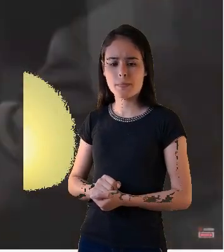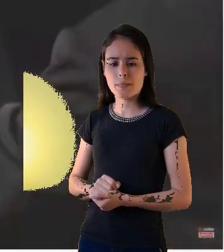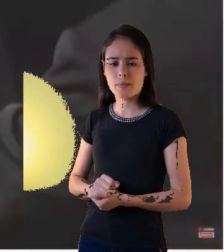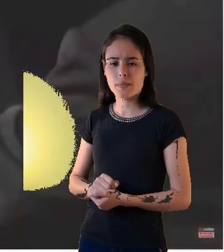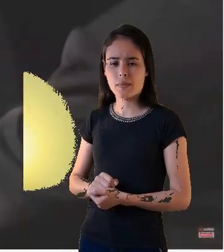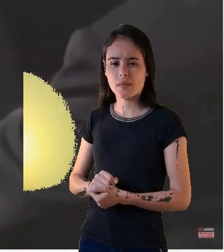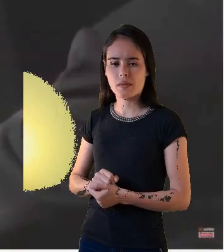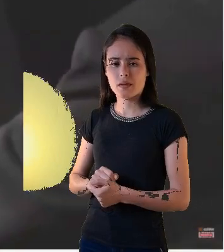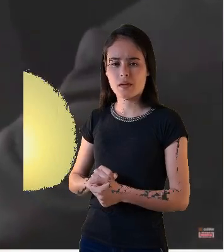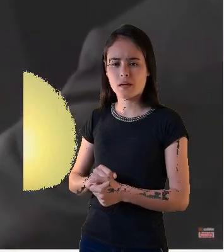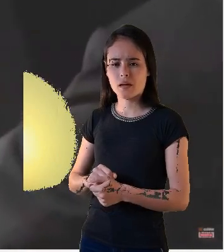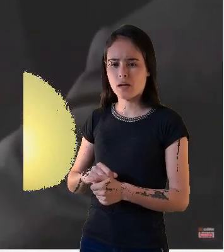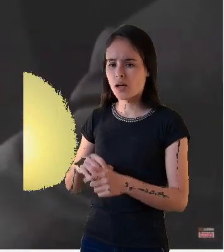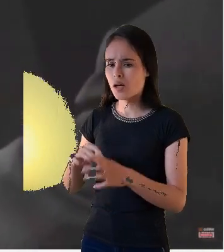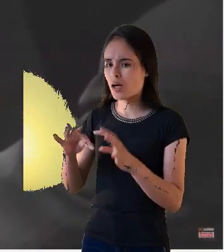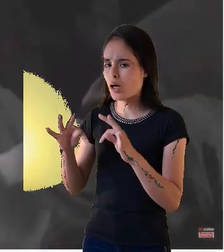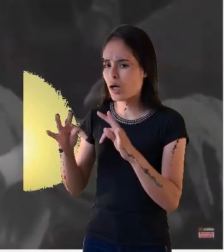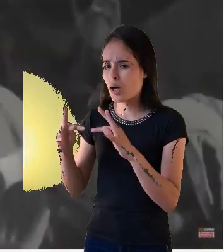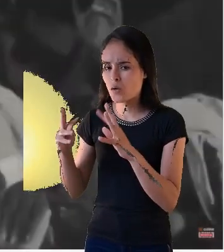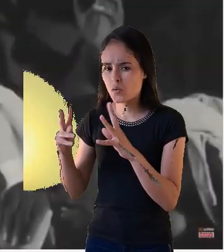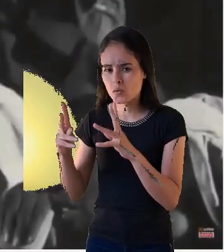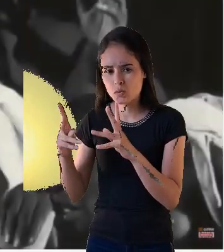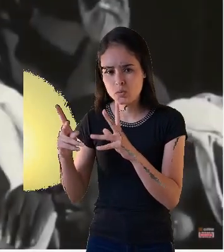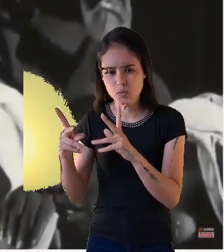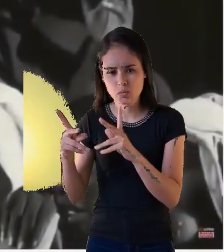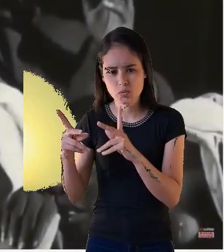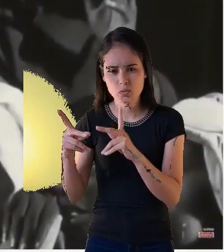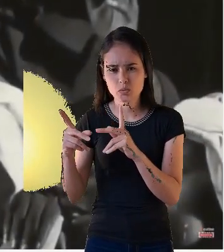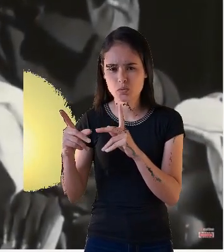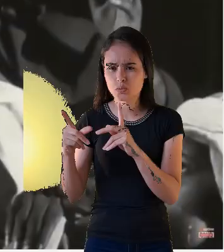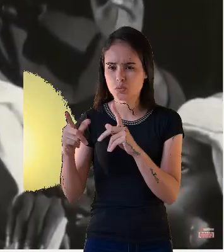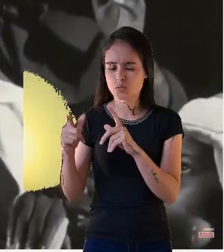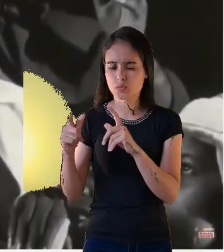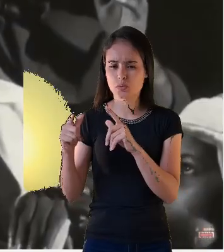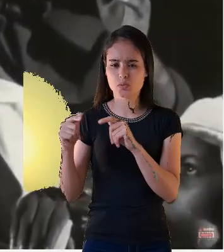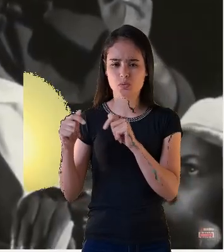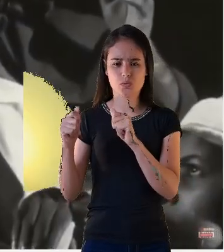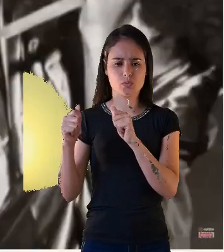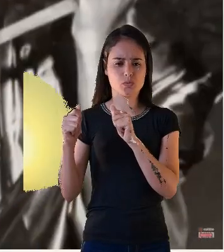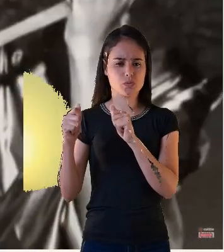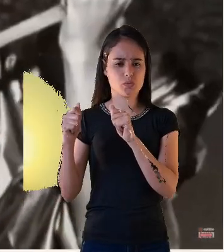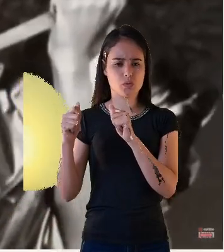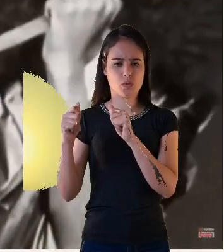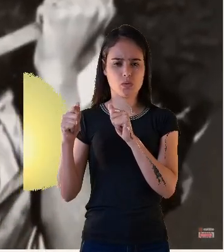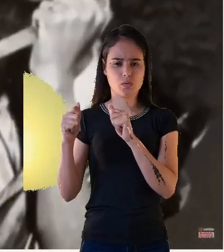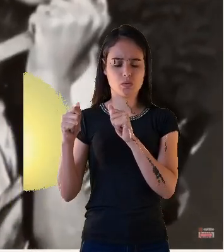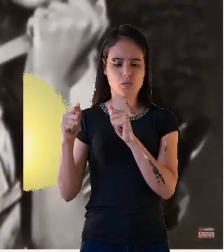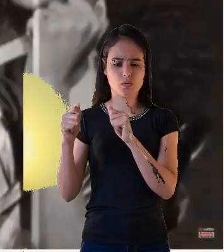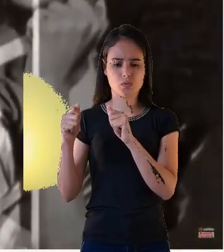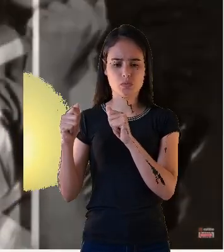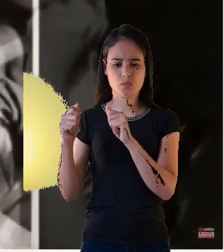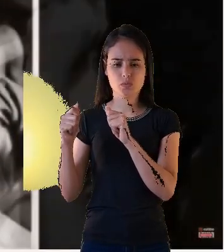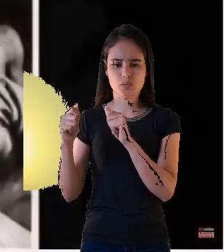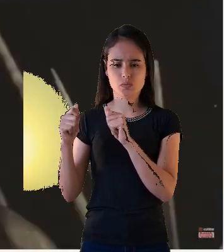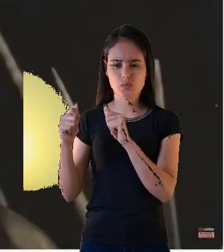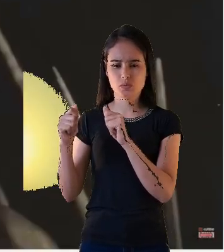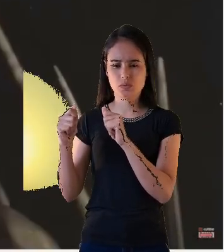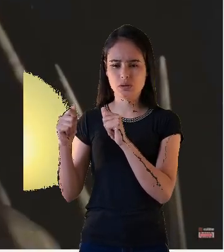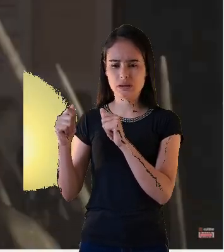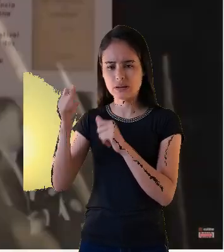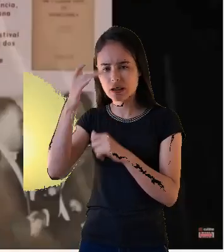Filhos de Deus Têm Asas, Mulher Sonhador, depois Aruanda, depois Filho Pródigo,